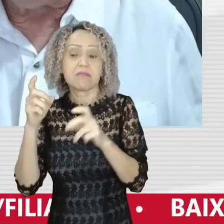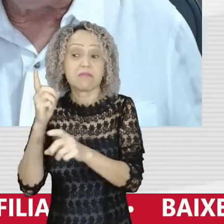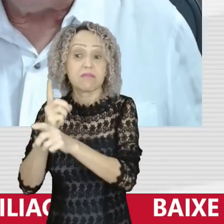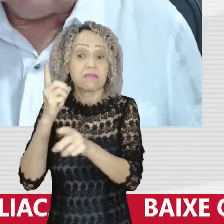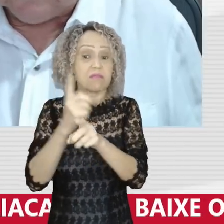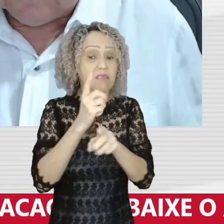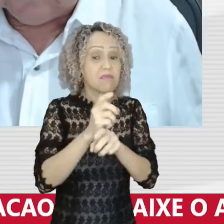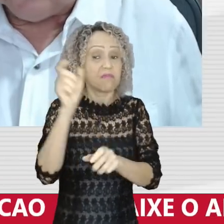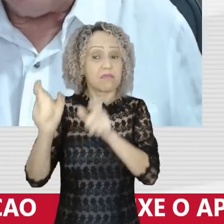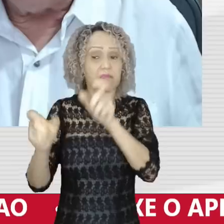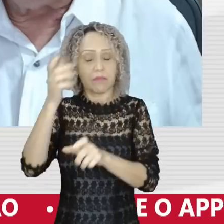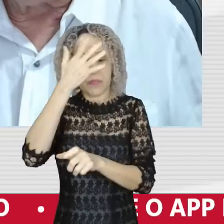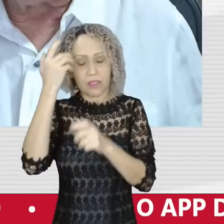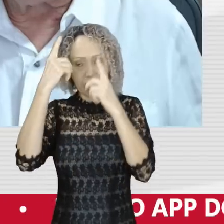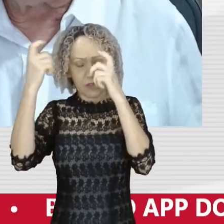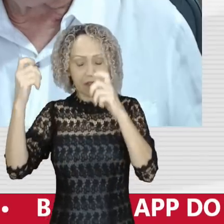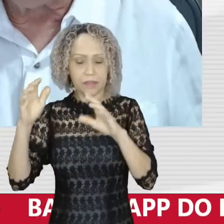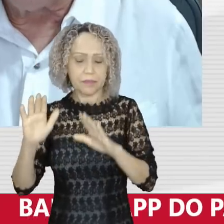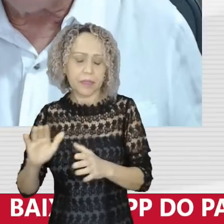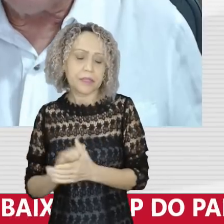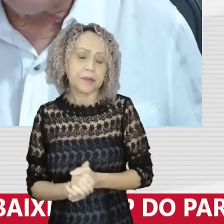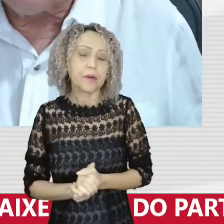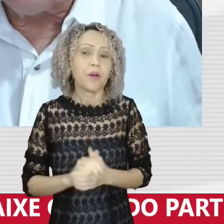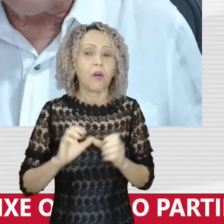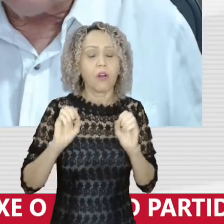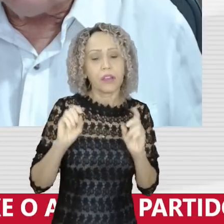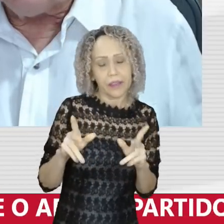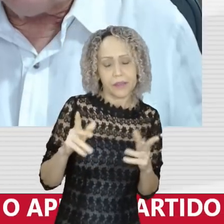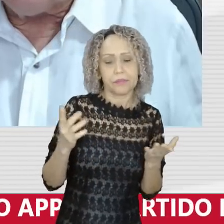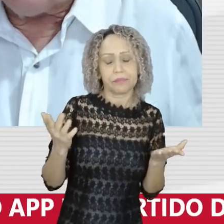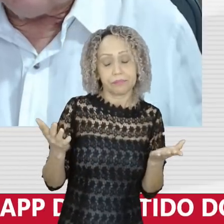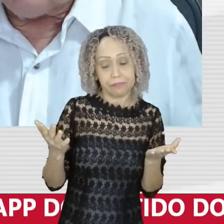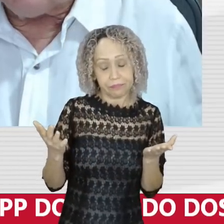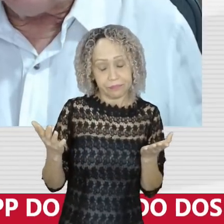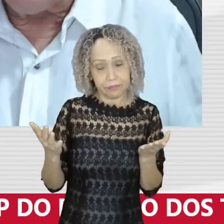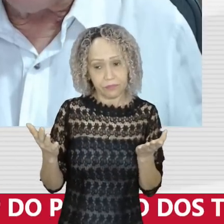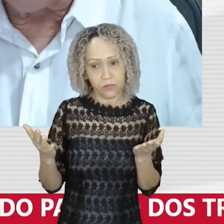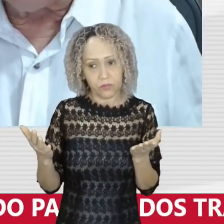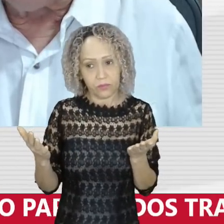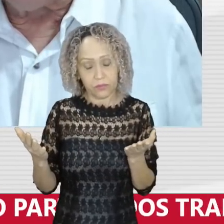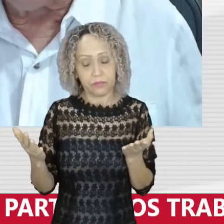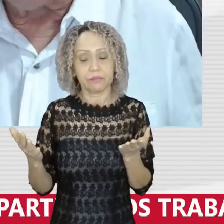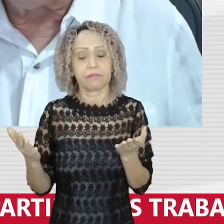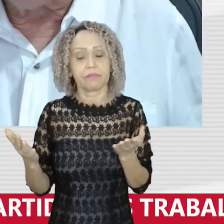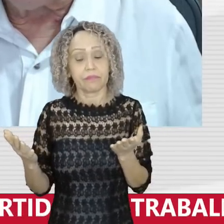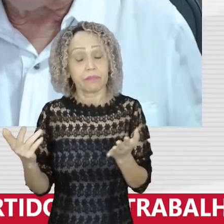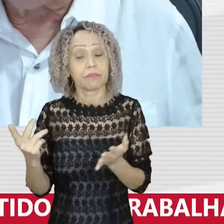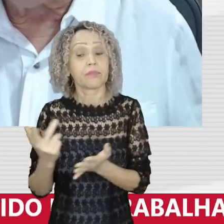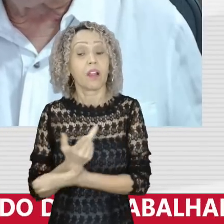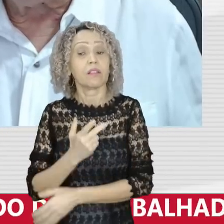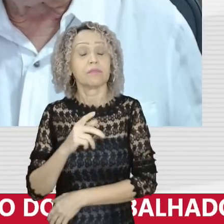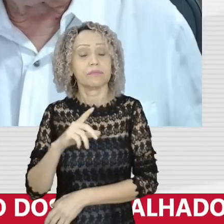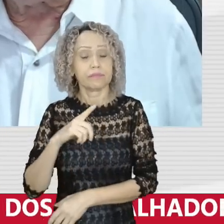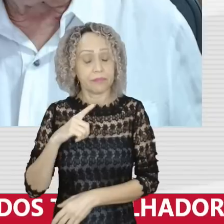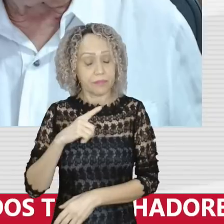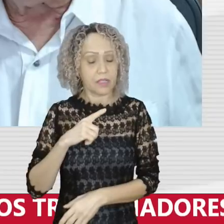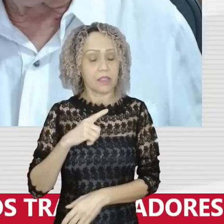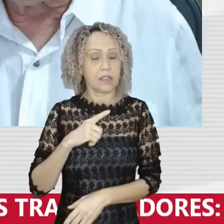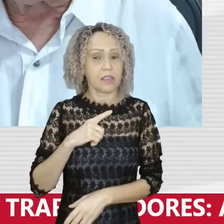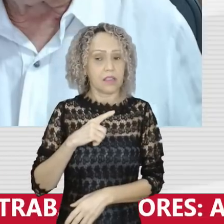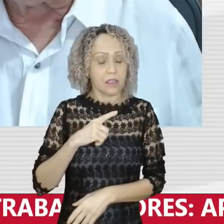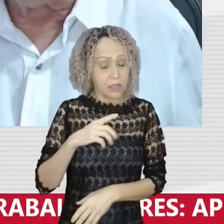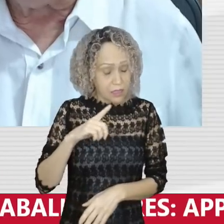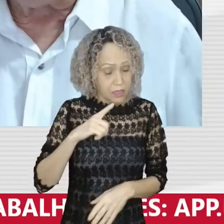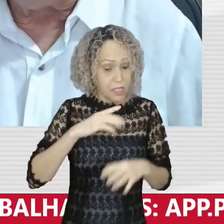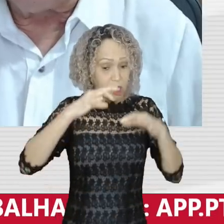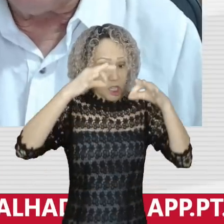insegurança para vir. Acho que o recado que foi dado, olha, existe seriedade, tem